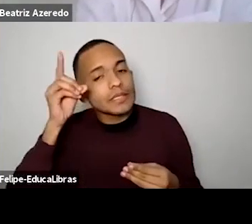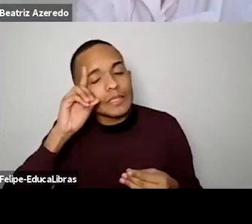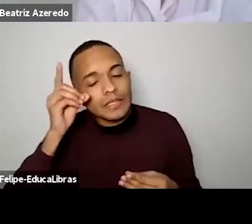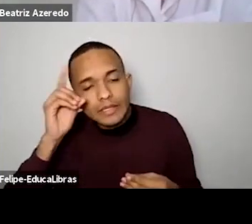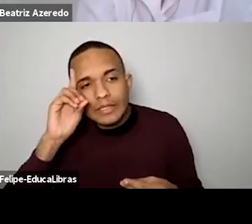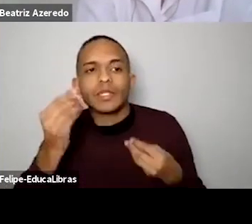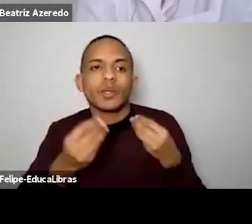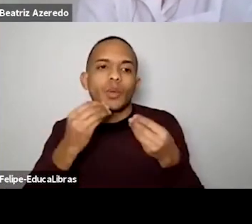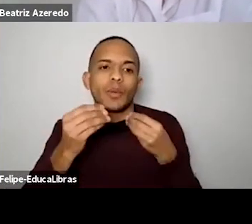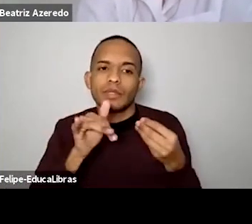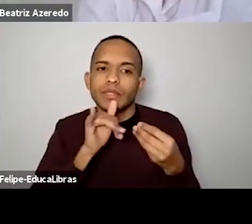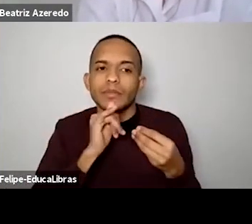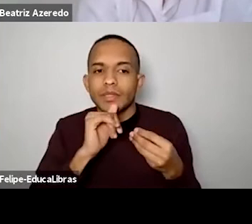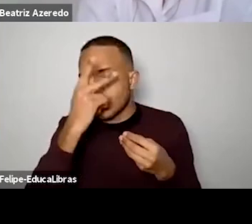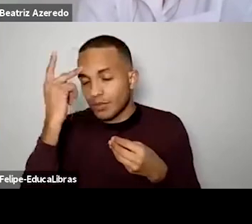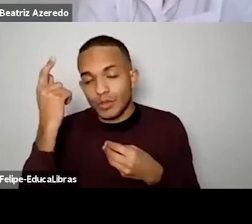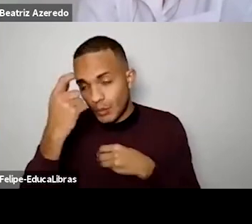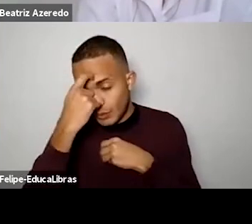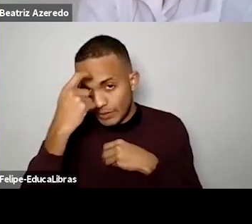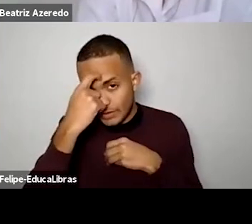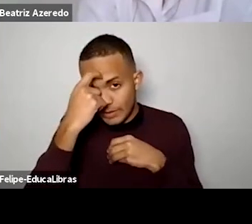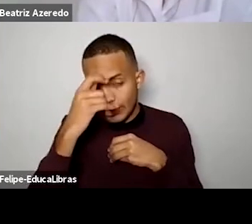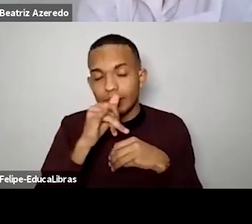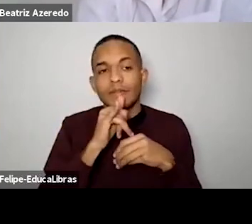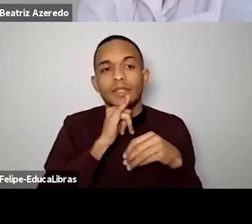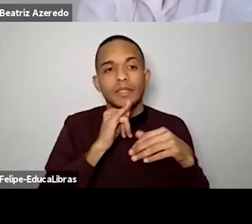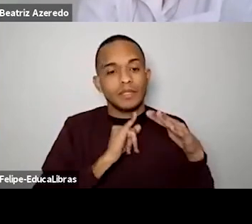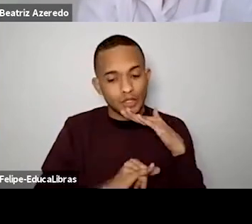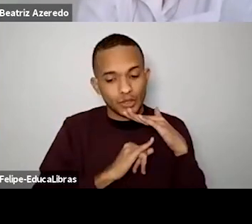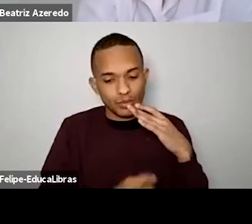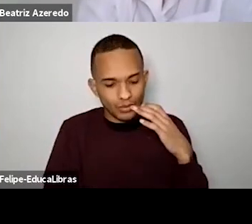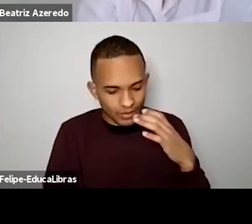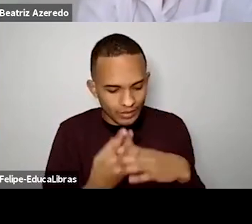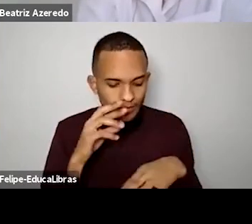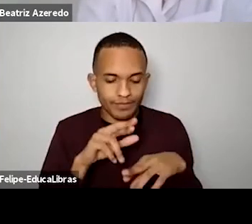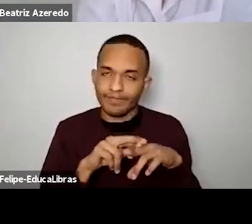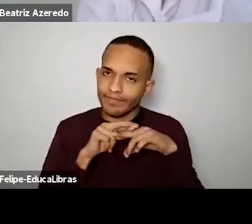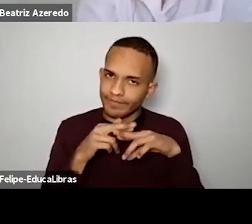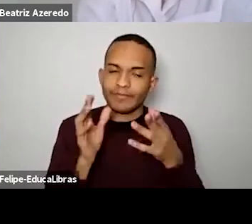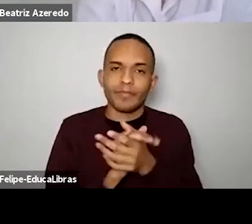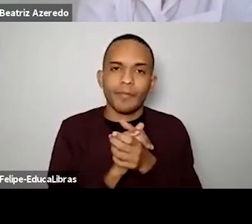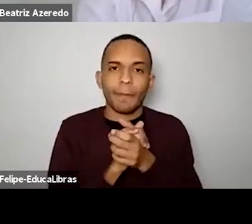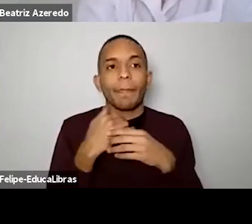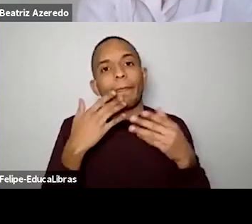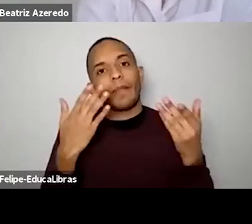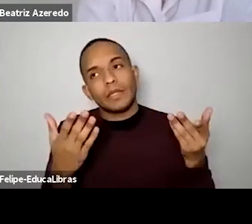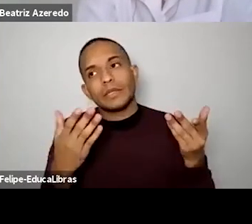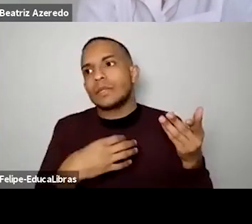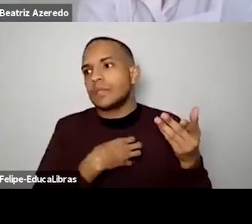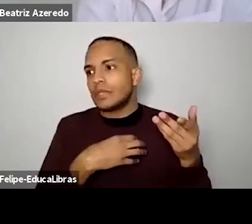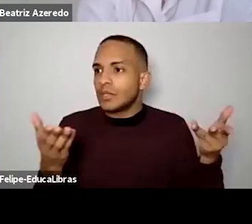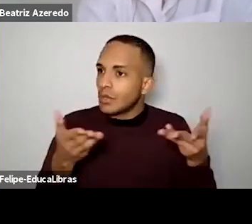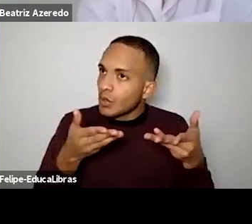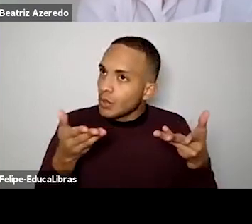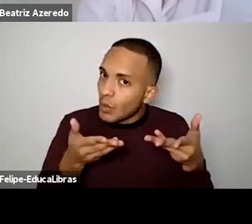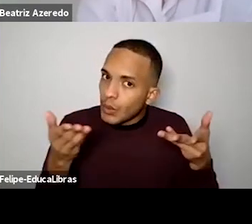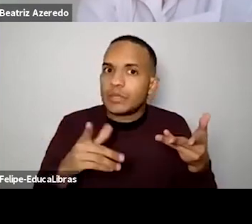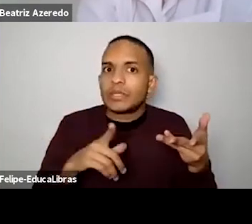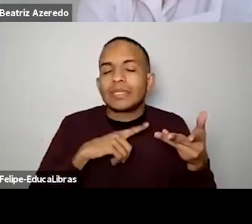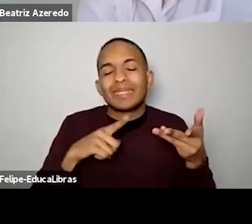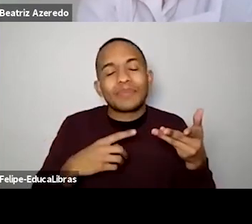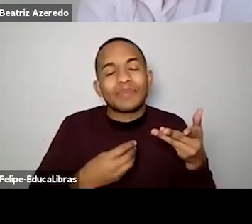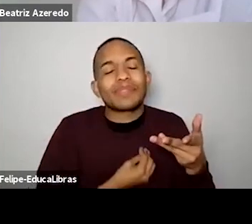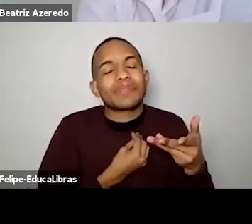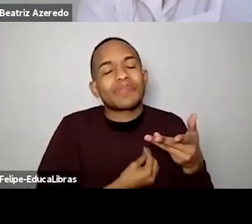mais consciente. Então, o Instituto surgiu por causa disso. Eu sinto que a gente tem um momento precioso nas mãos, assim,